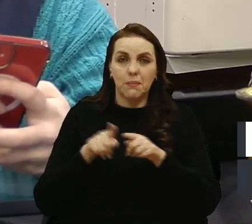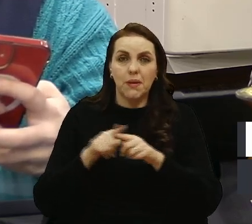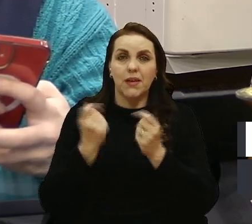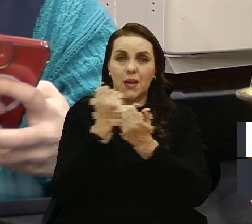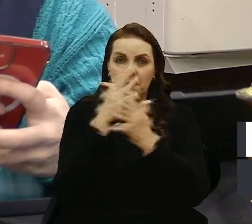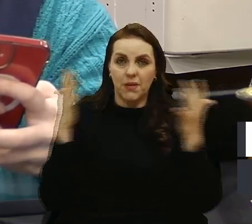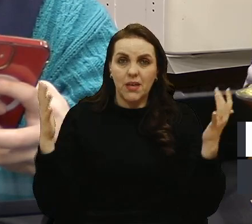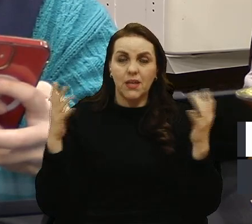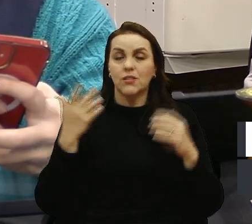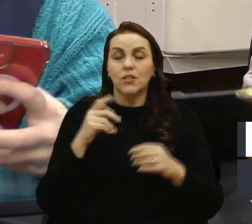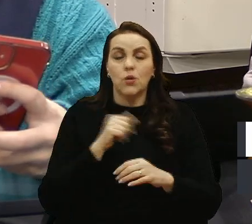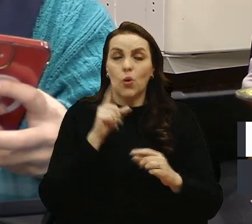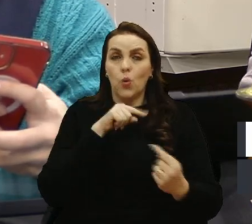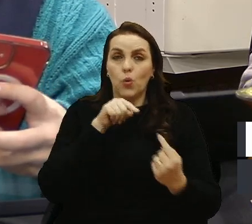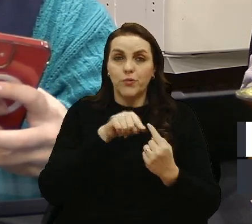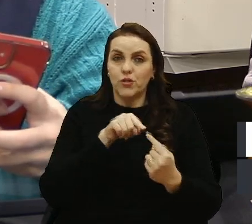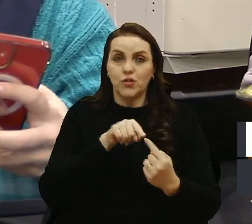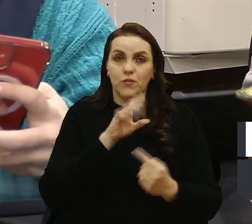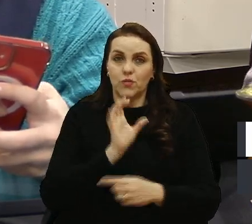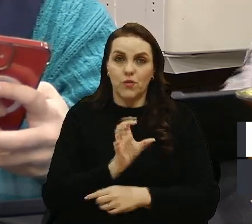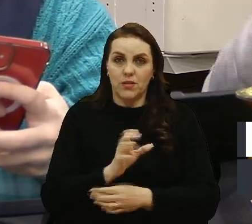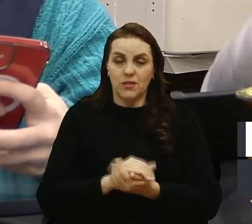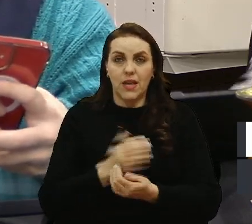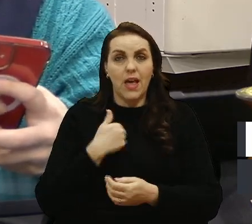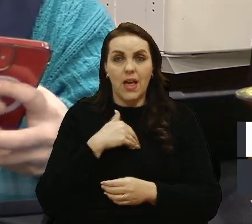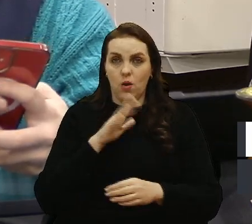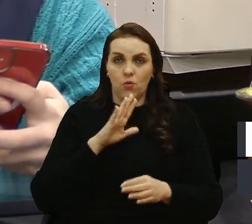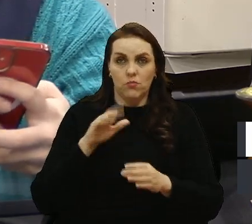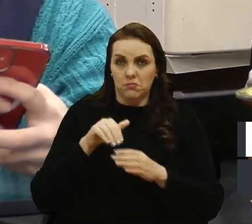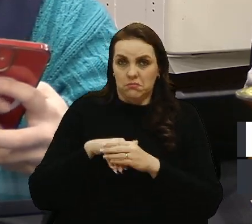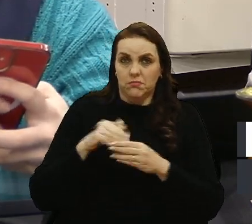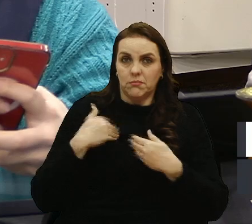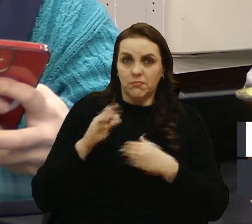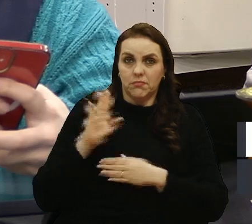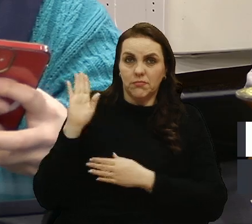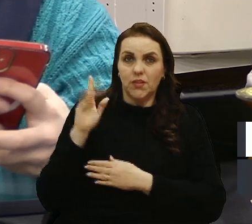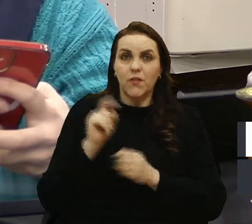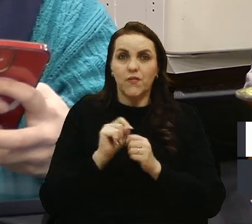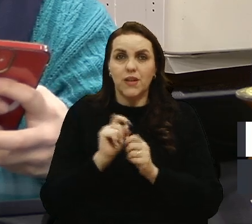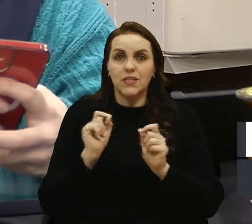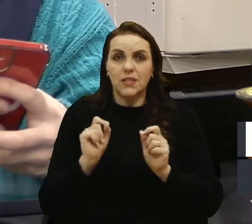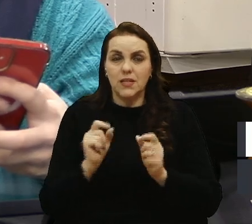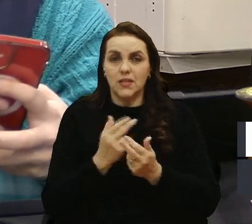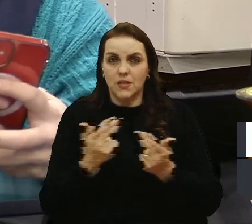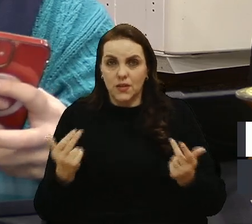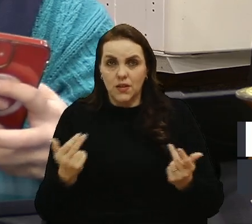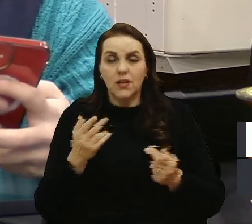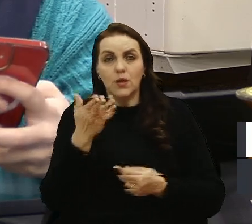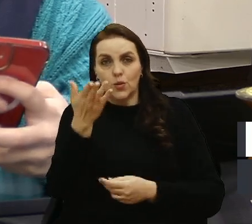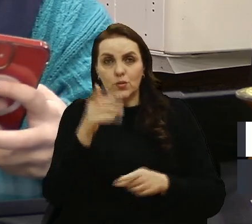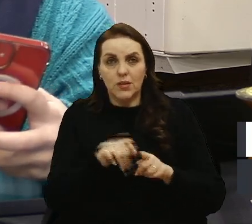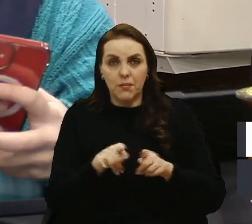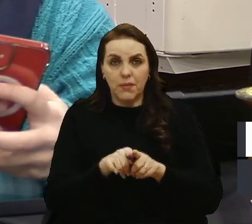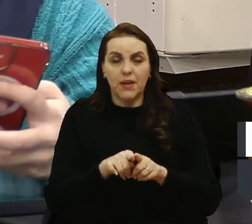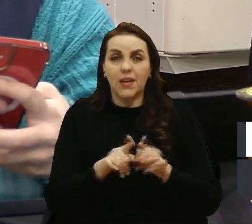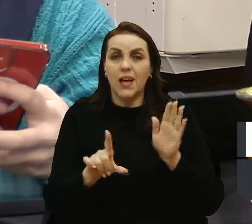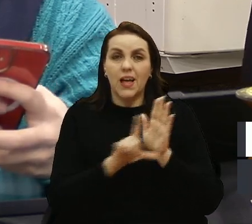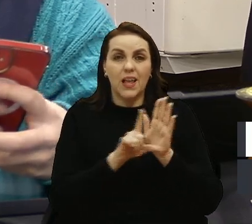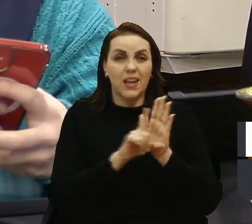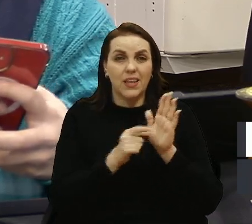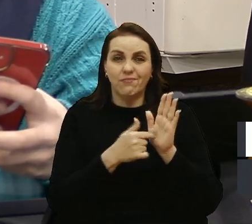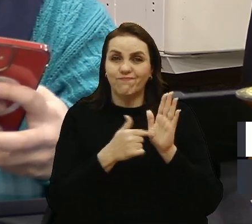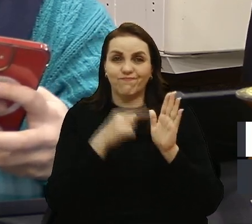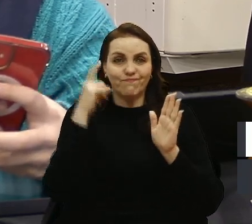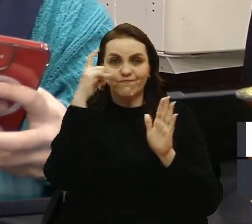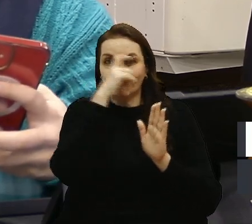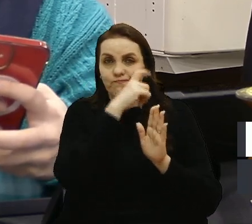infelizmente não é nosso objetivo. Então, eu não me elegi para fazer o fácil, tenho certeza que o senhor não se elegeu para fazer o fácil, e a legislação muitas vezes é difícil. Eu,